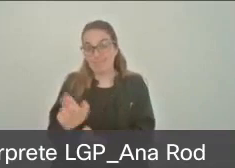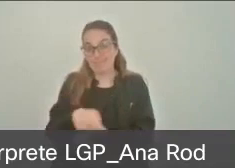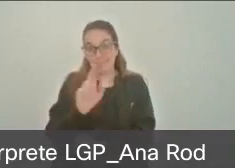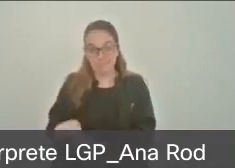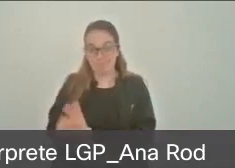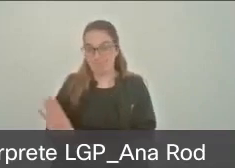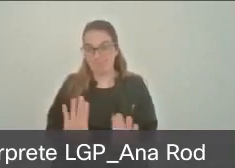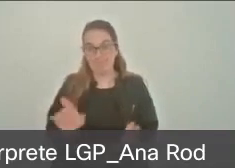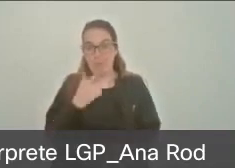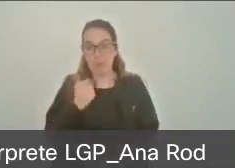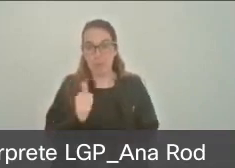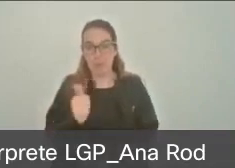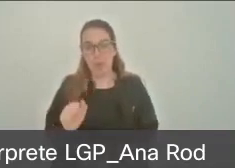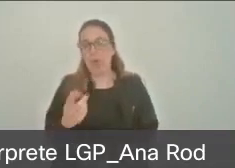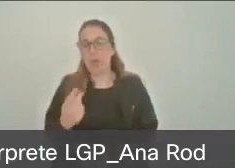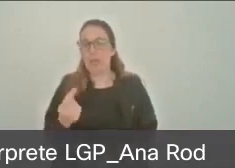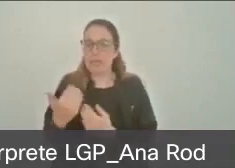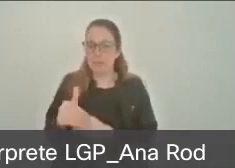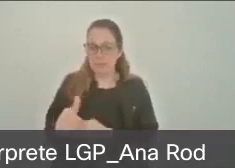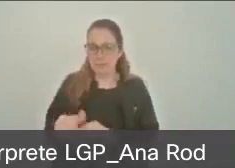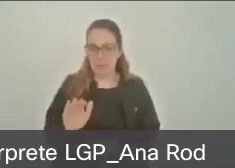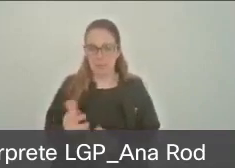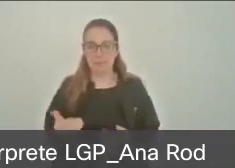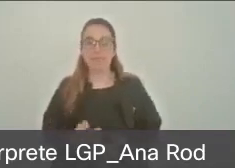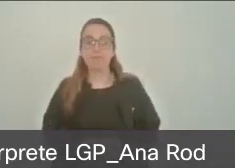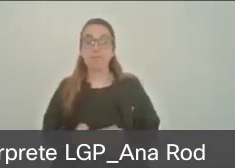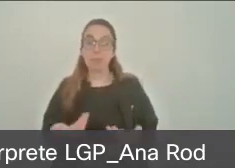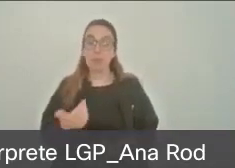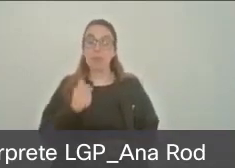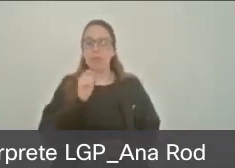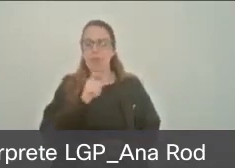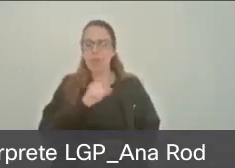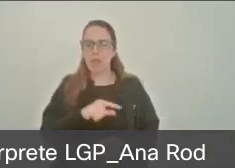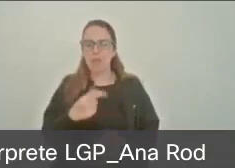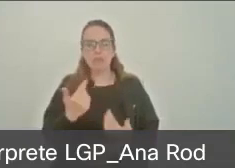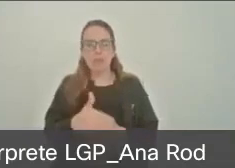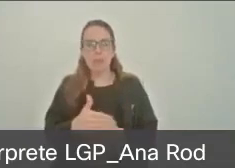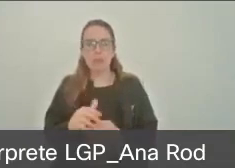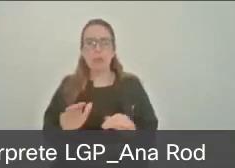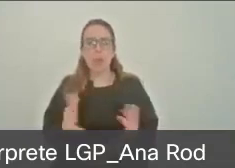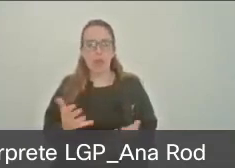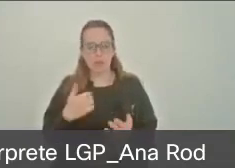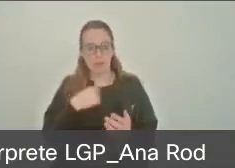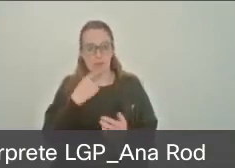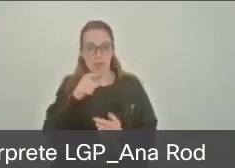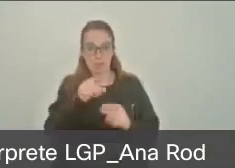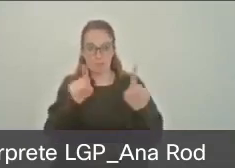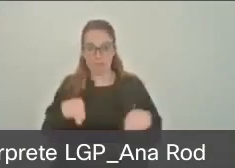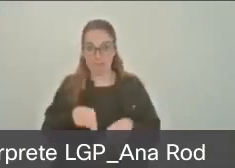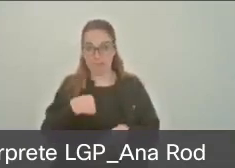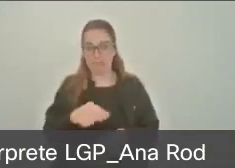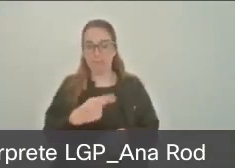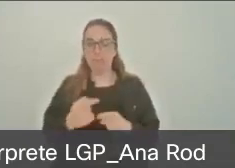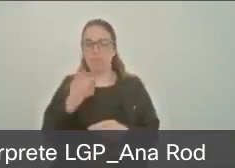permitido ou é limitado. E são justamente as situações que se encontram identificadas neste slide, isto é,